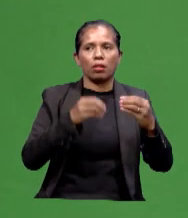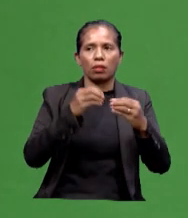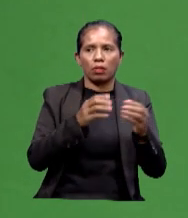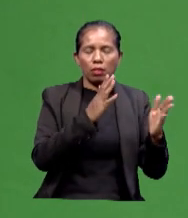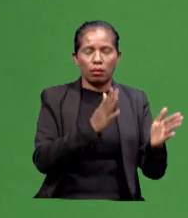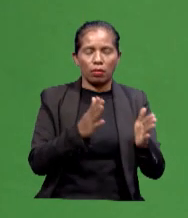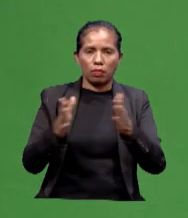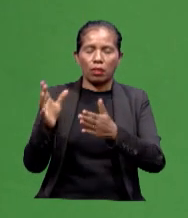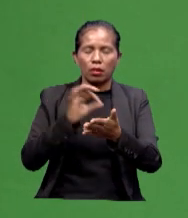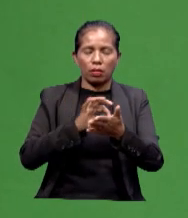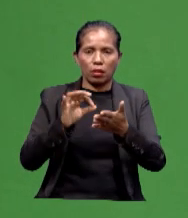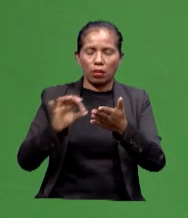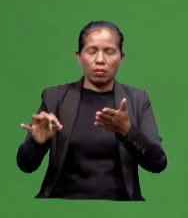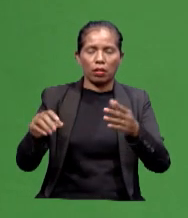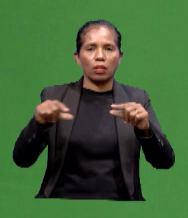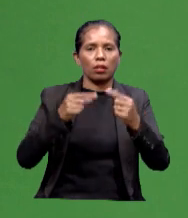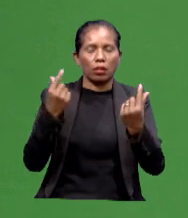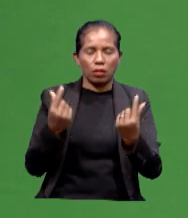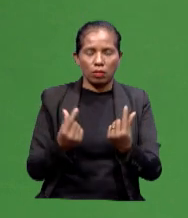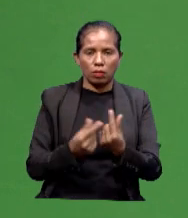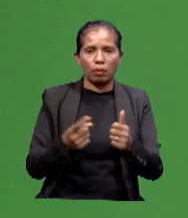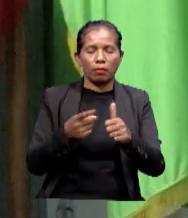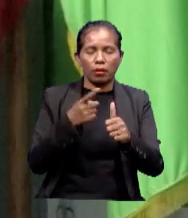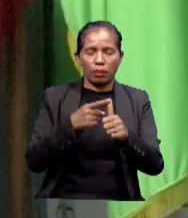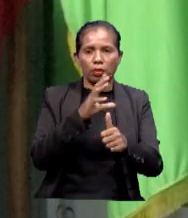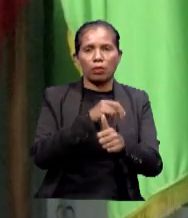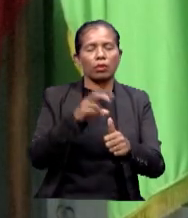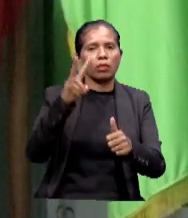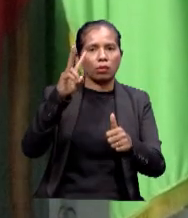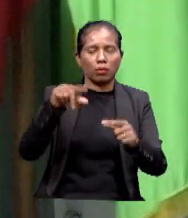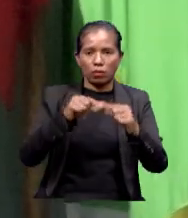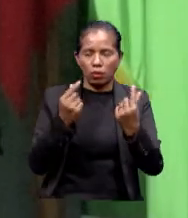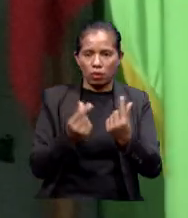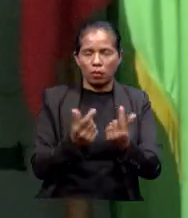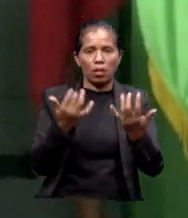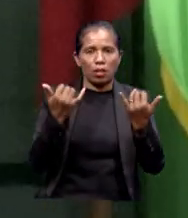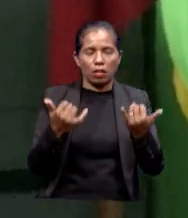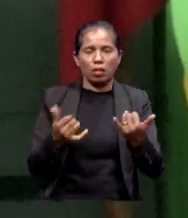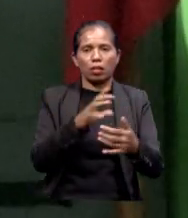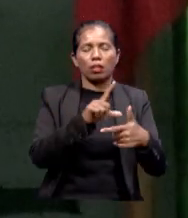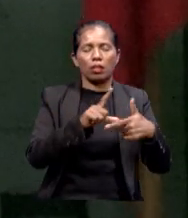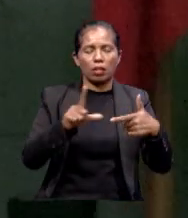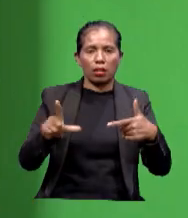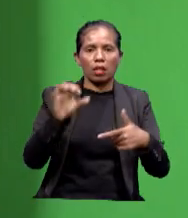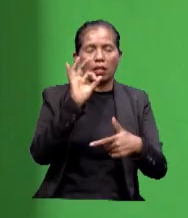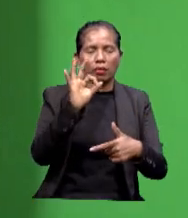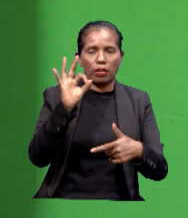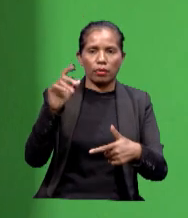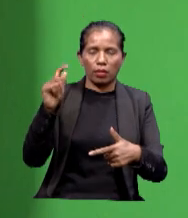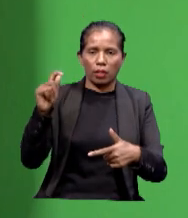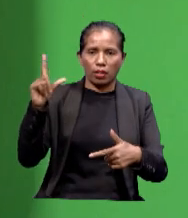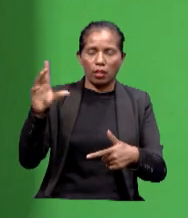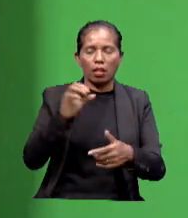processo registração ba Clube Primeiro Divisão no Segundo Divisão neve magdedaun ne órgão Liga Futebol Timor-Leste halo